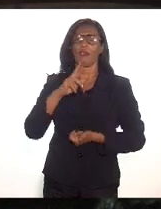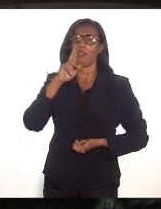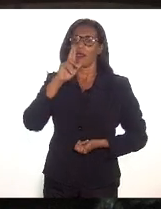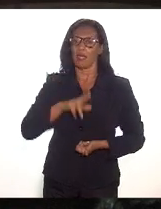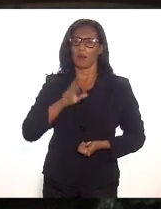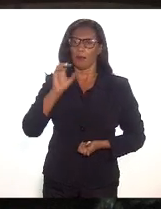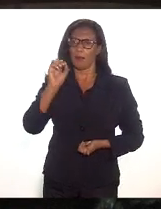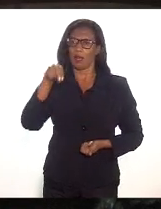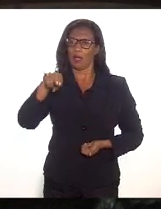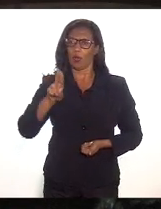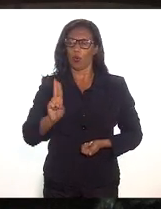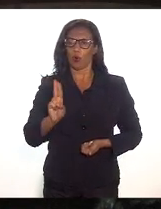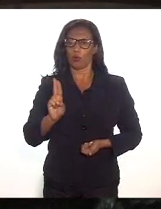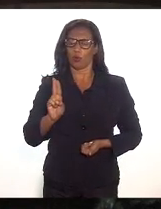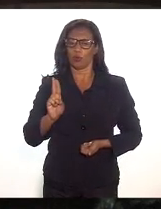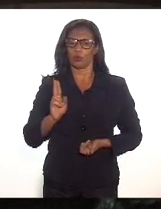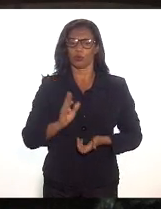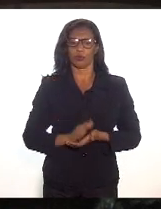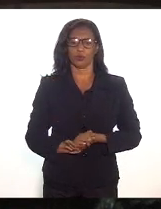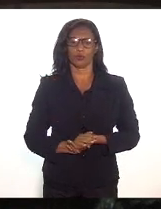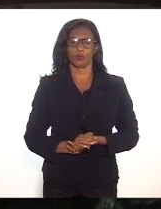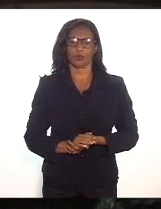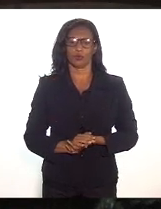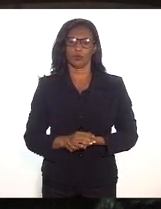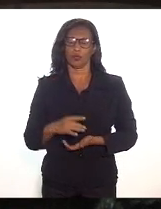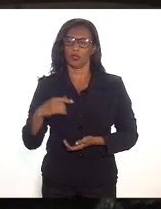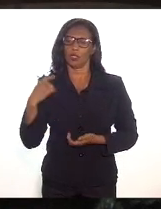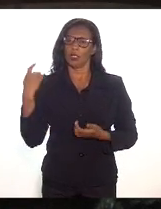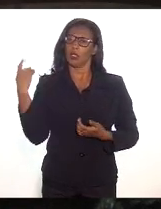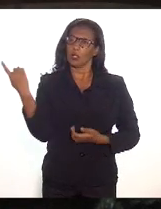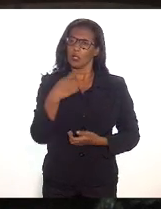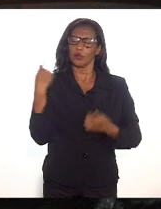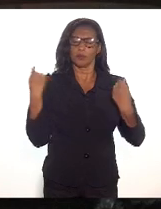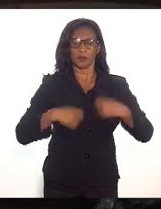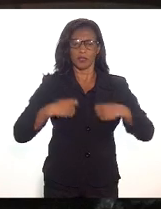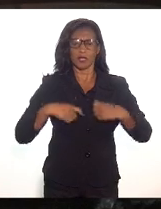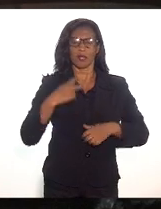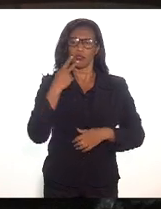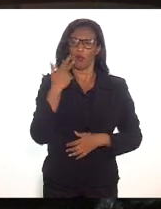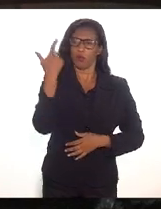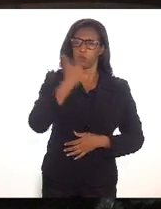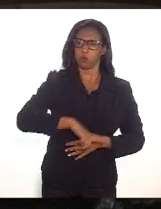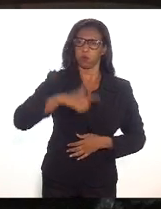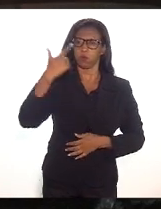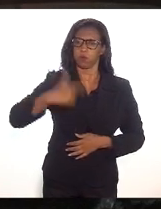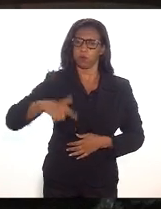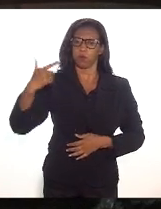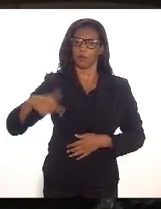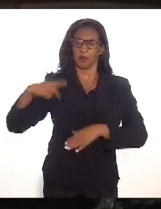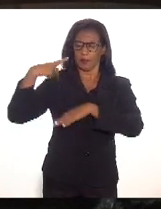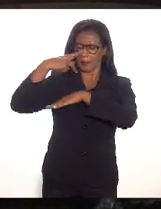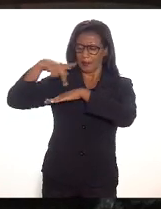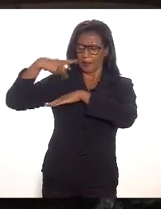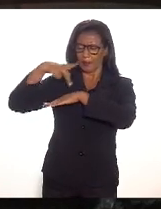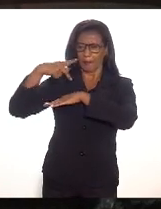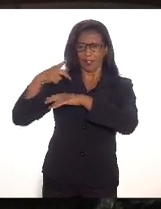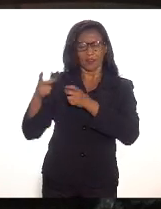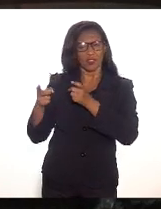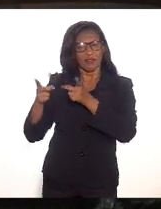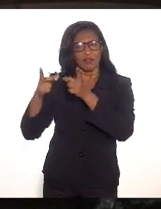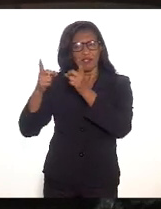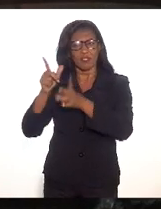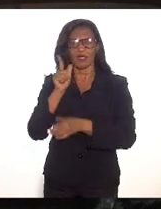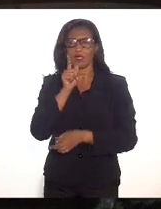que a compõem. Não é preciso dizer, como já foi repetido diversas vezes, que aqueles países que privatizaram a